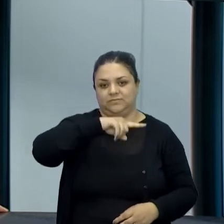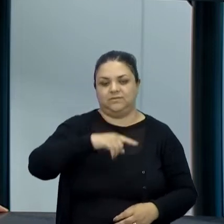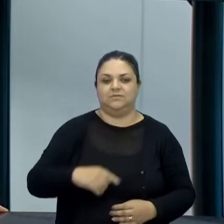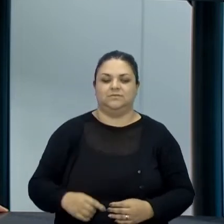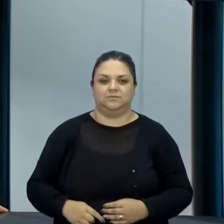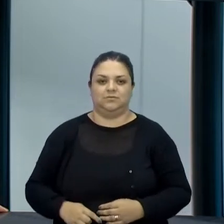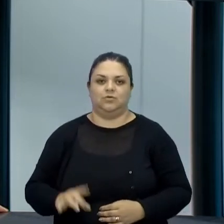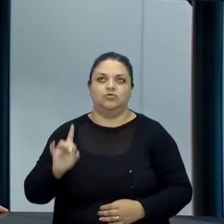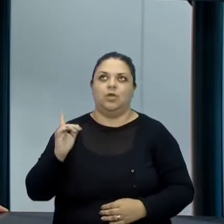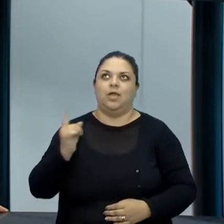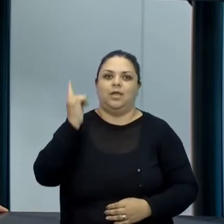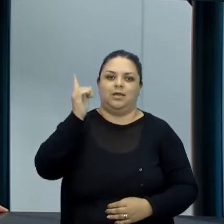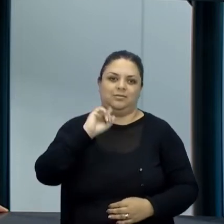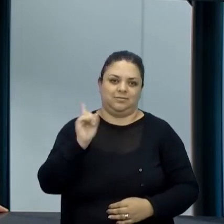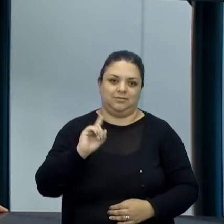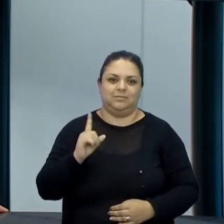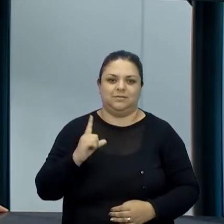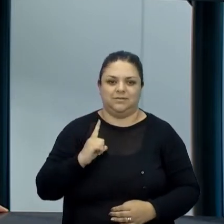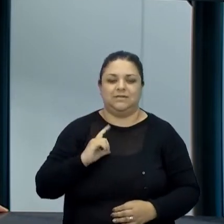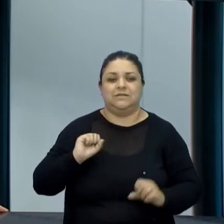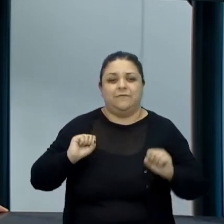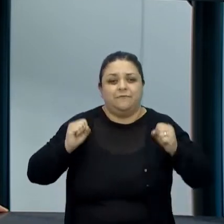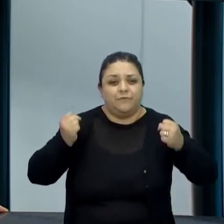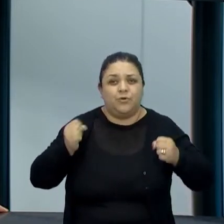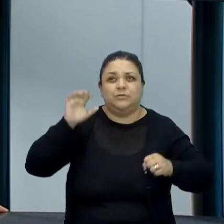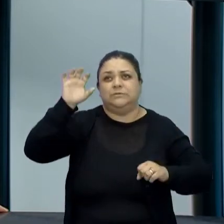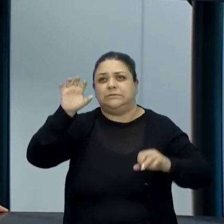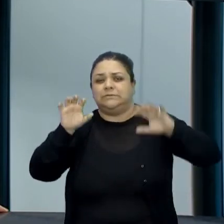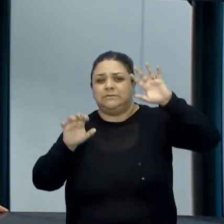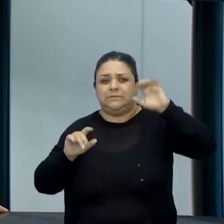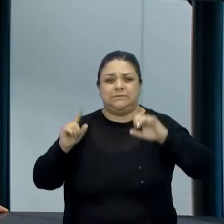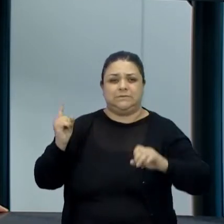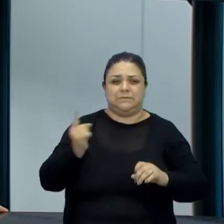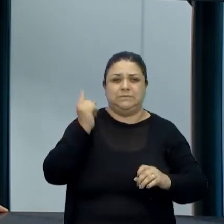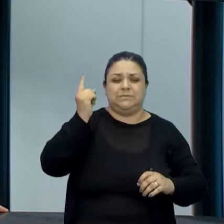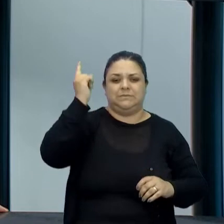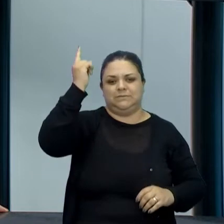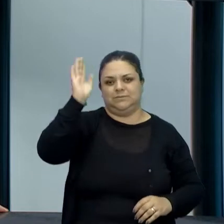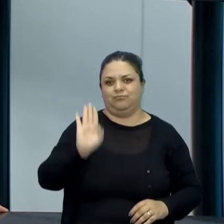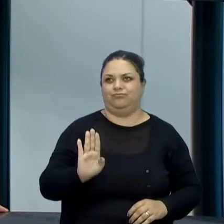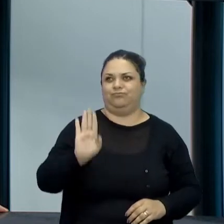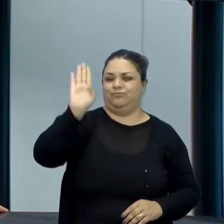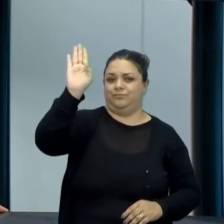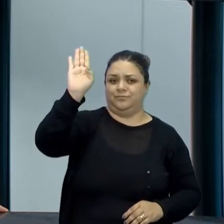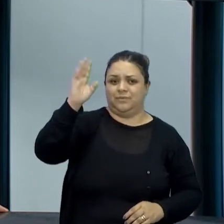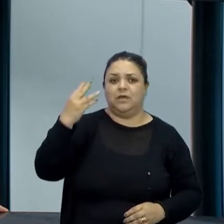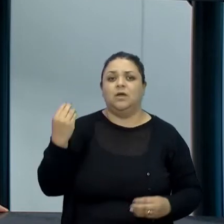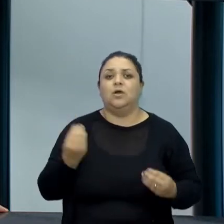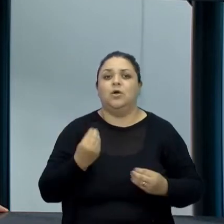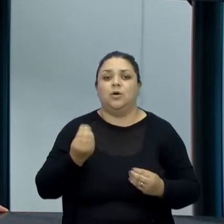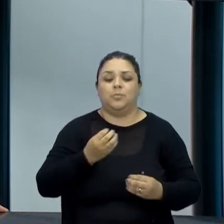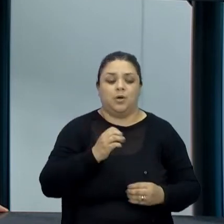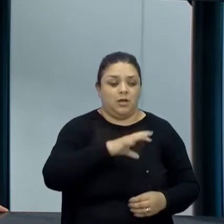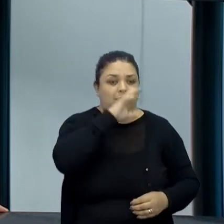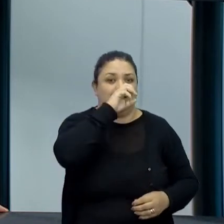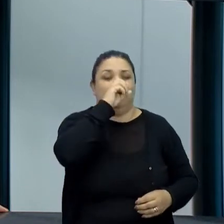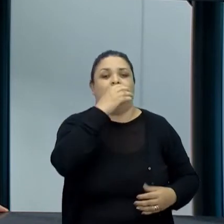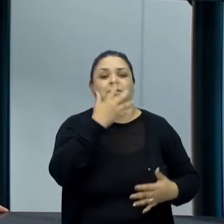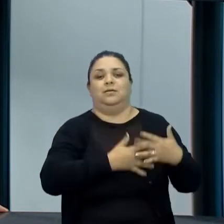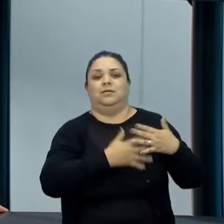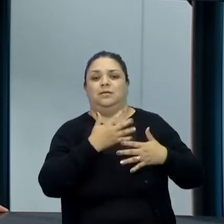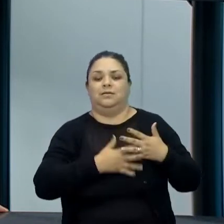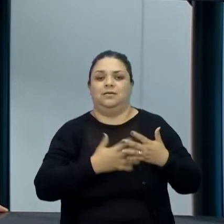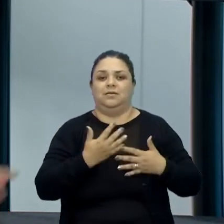que impacta, porque você precisa fazer esforço físico. E sem oxigênio para respirar fica difícil, porque se você